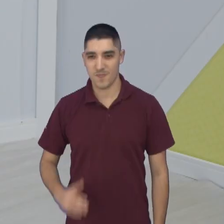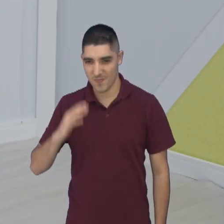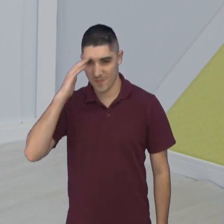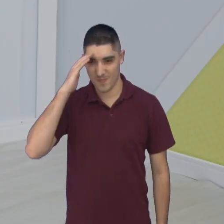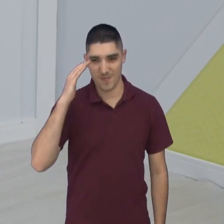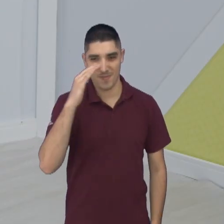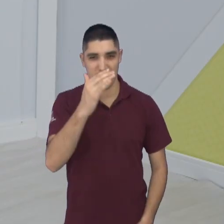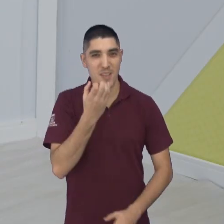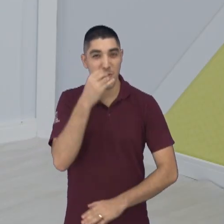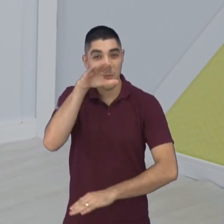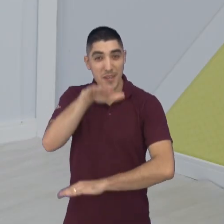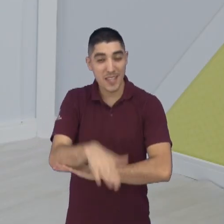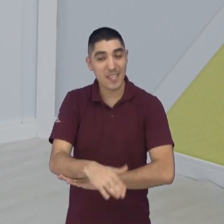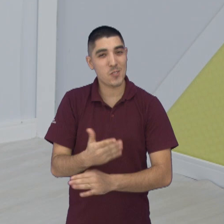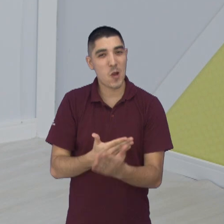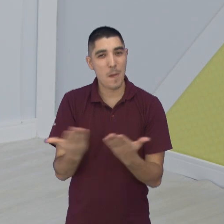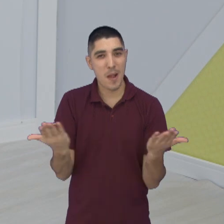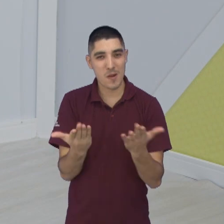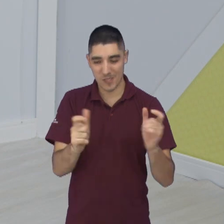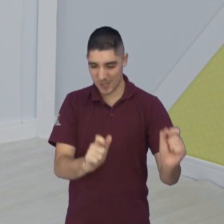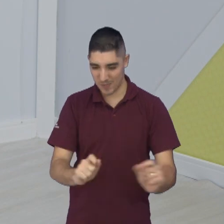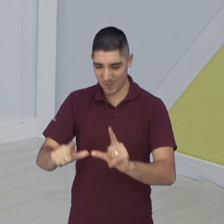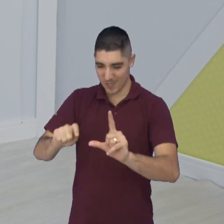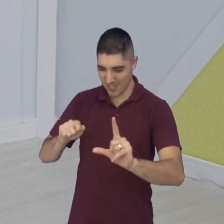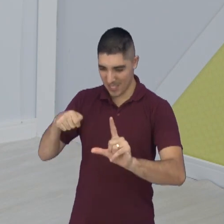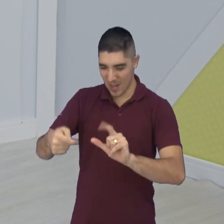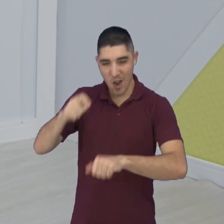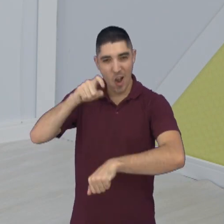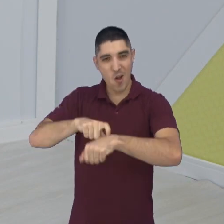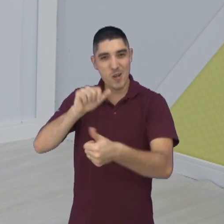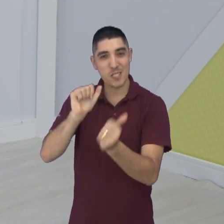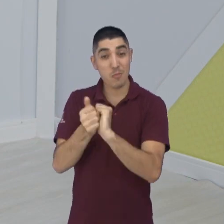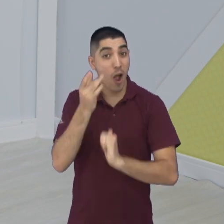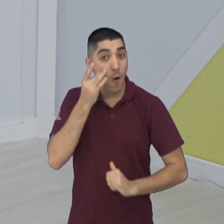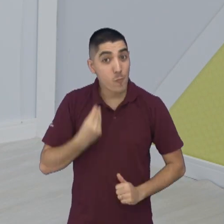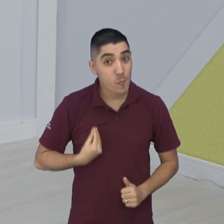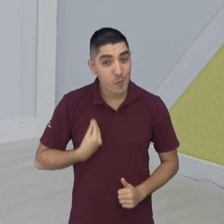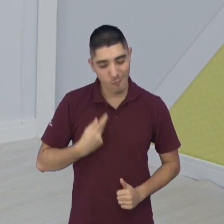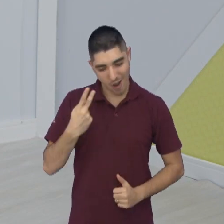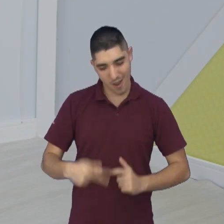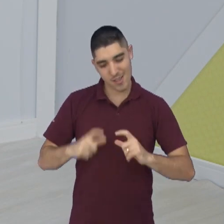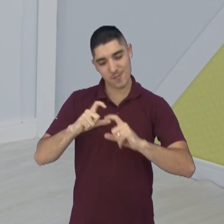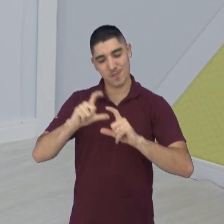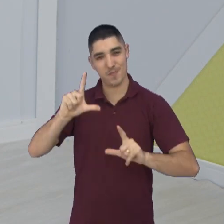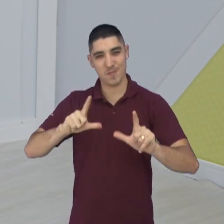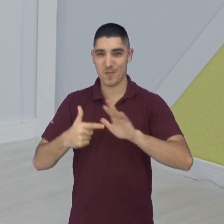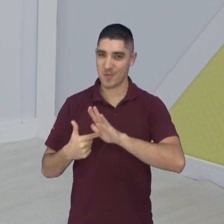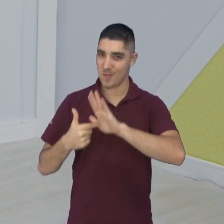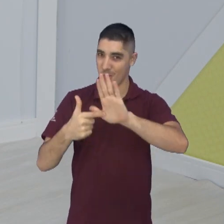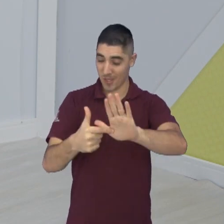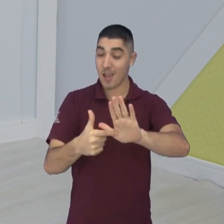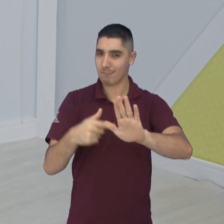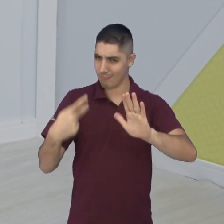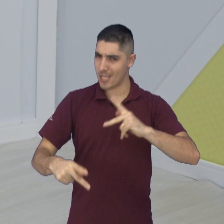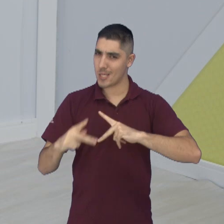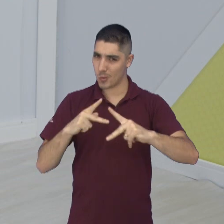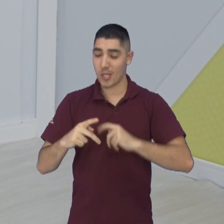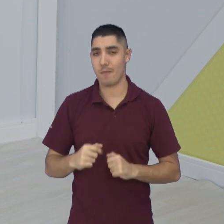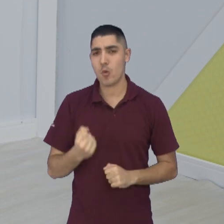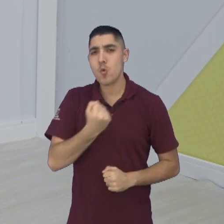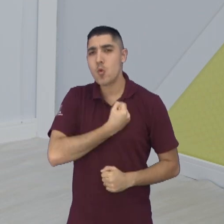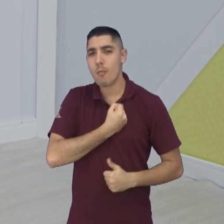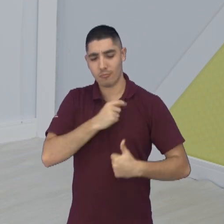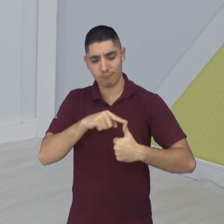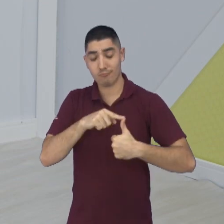Fala galera, uma boa tarde para você. Está começando o Ao Vivaço, programa Hora do Esporte aqui na tela da TV Câmara de São José dos Campos, pelo